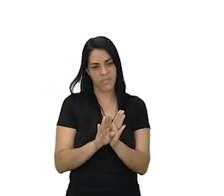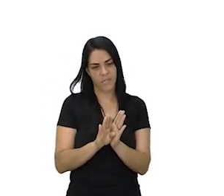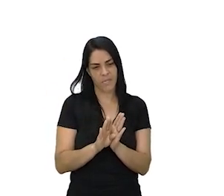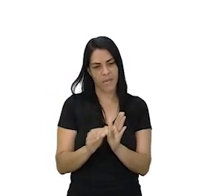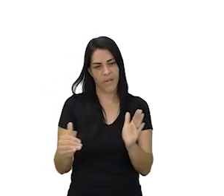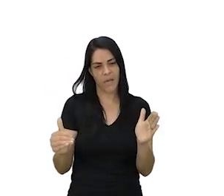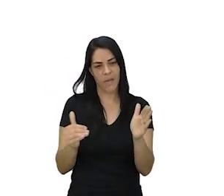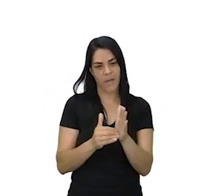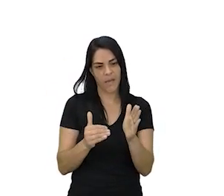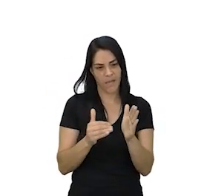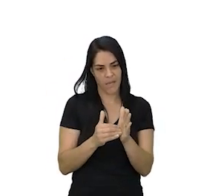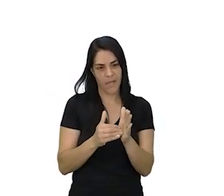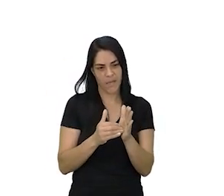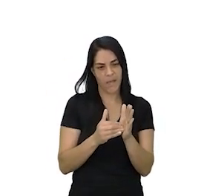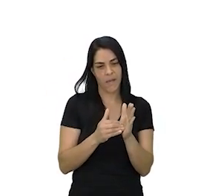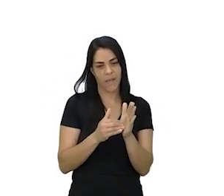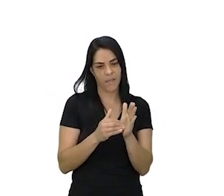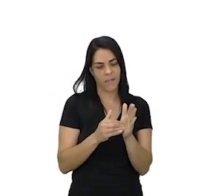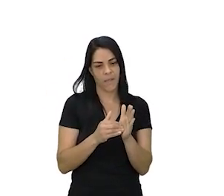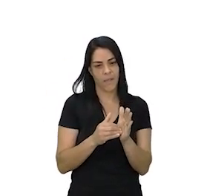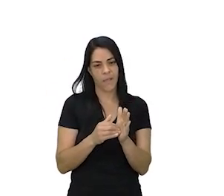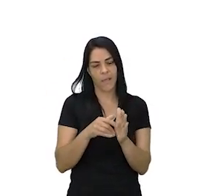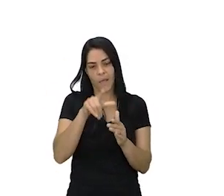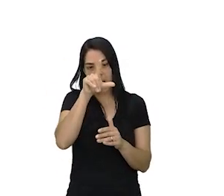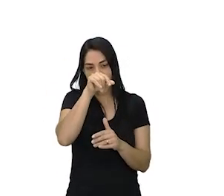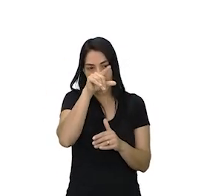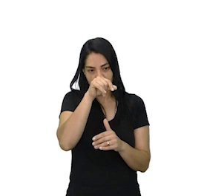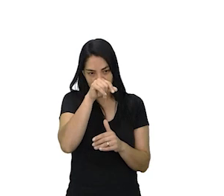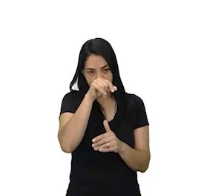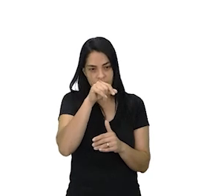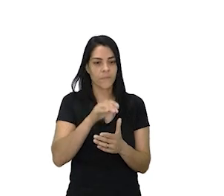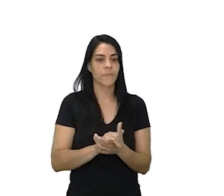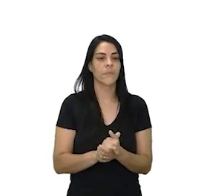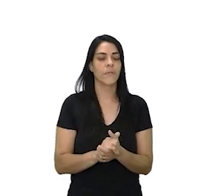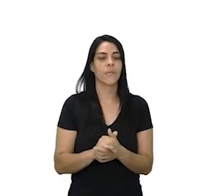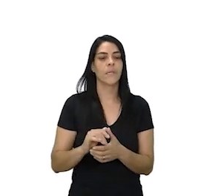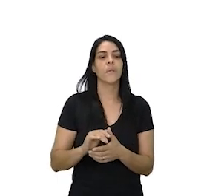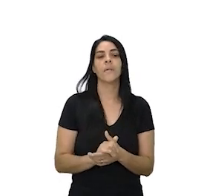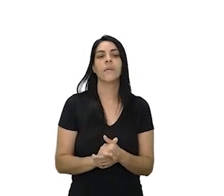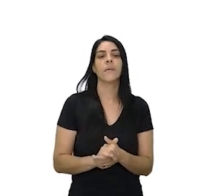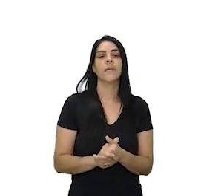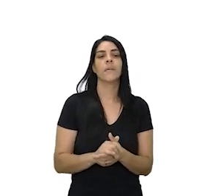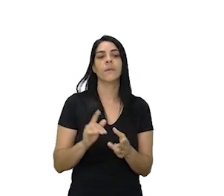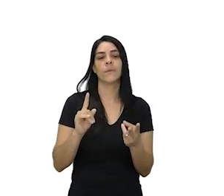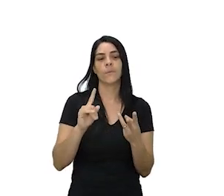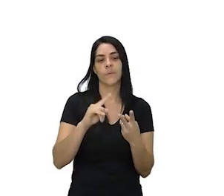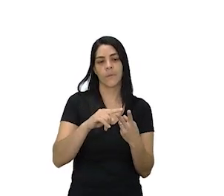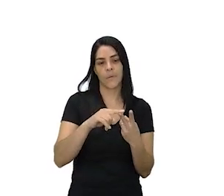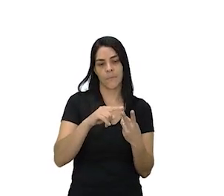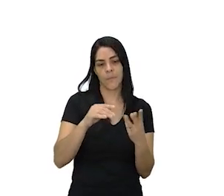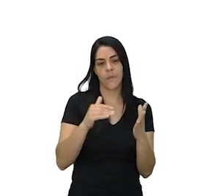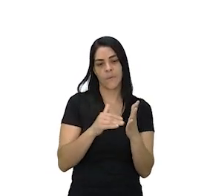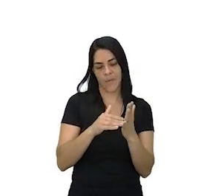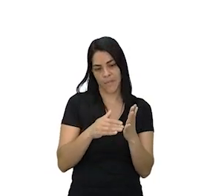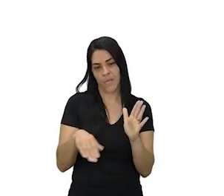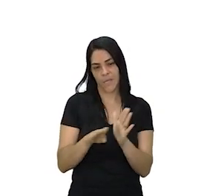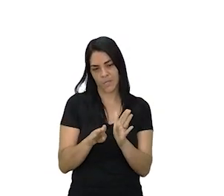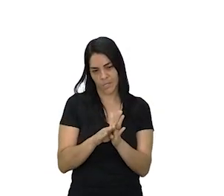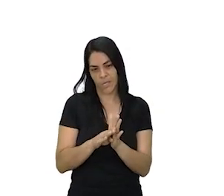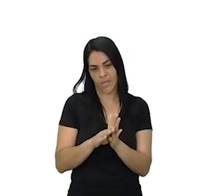até o espaço onde está hospedada a lhama e o Fábio para chegar onde está o bicho